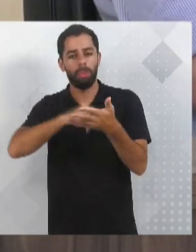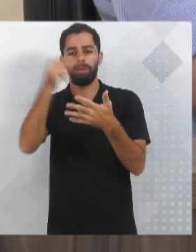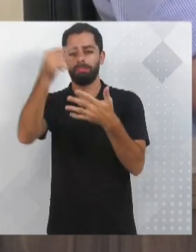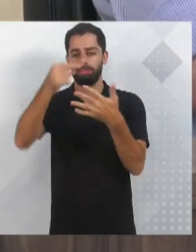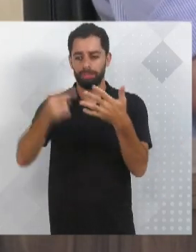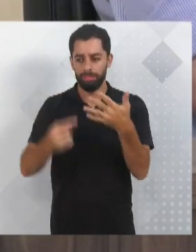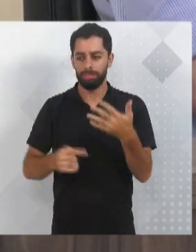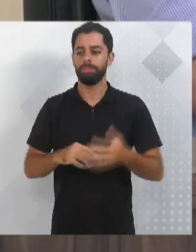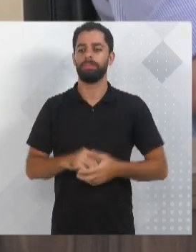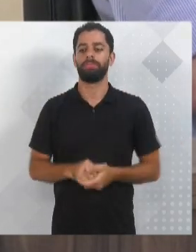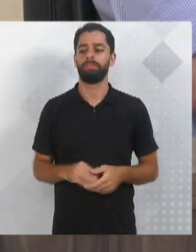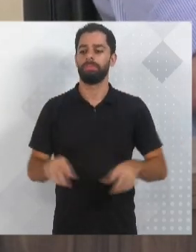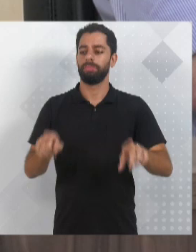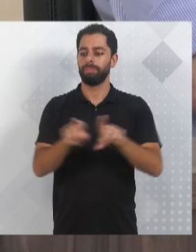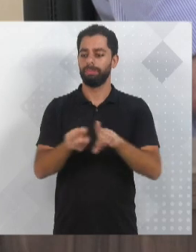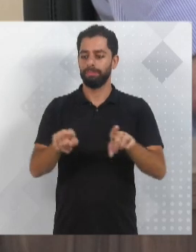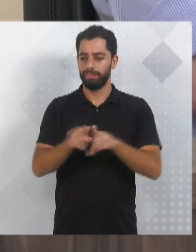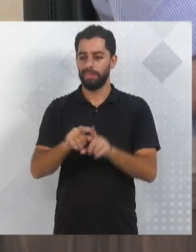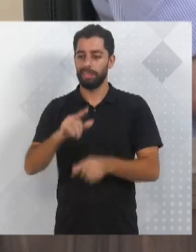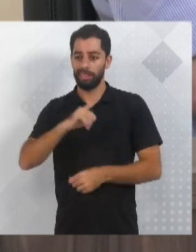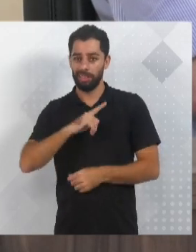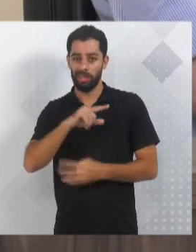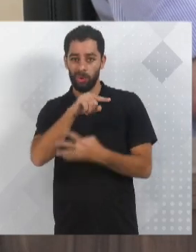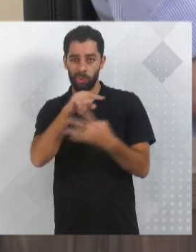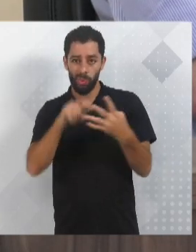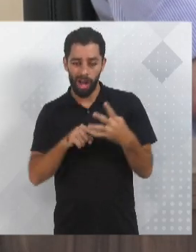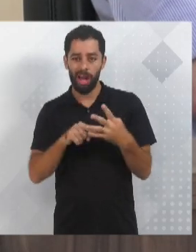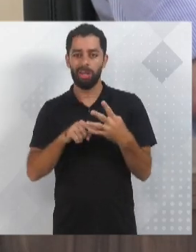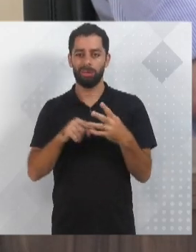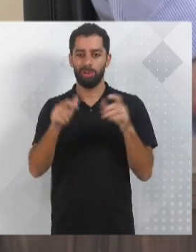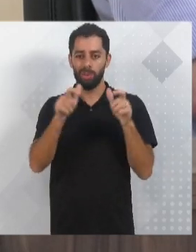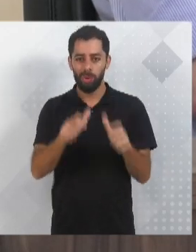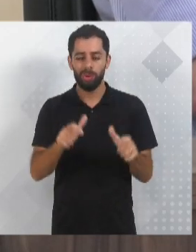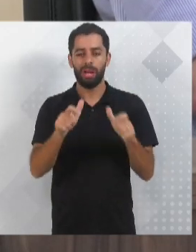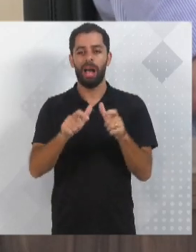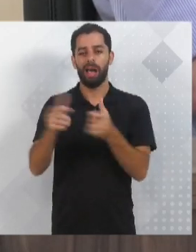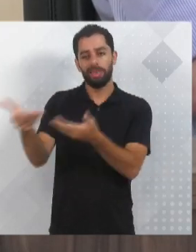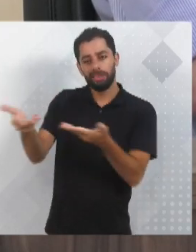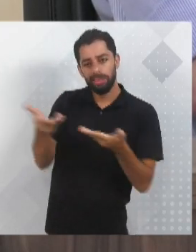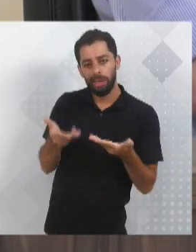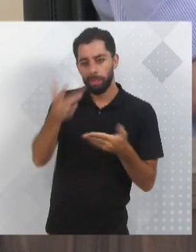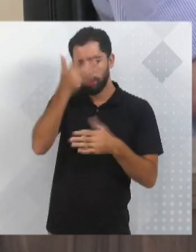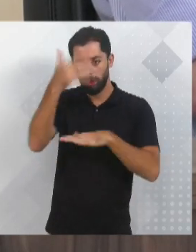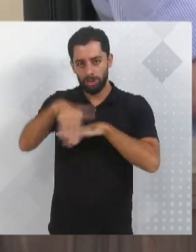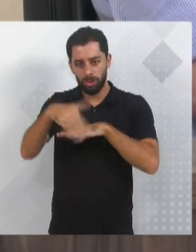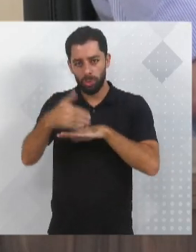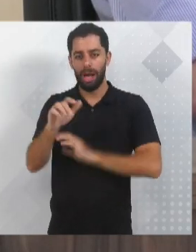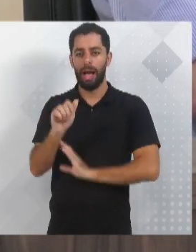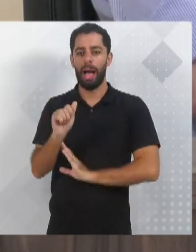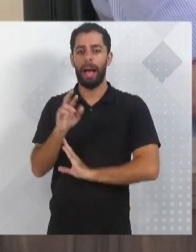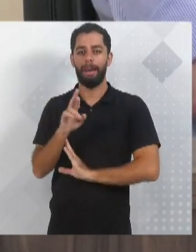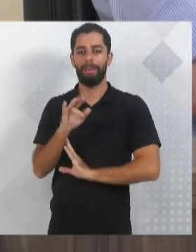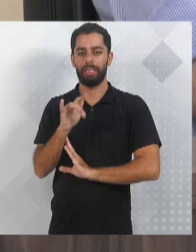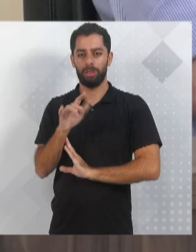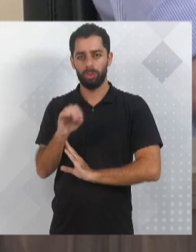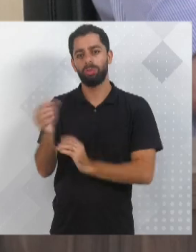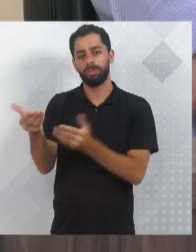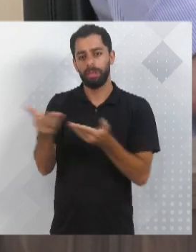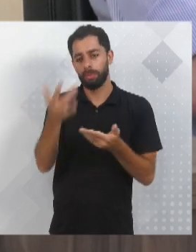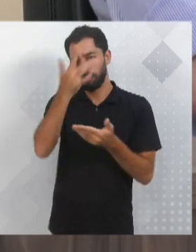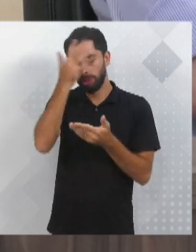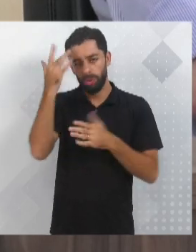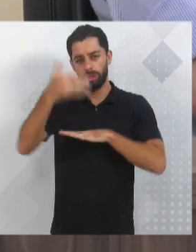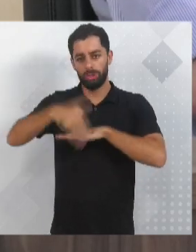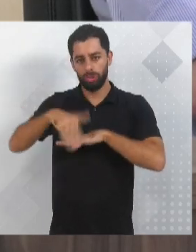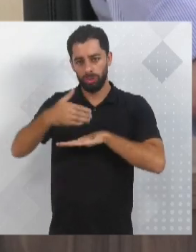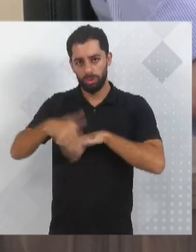E contamos com 4 abrigos municipais, 4 espaços para acolhimento.